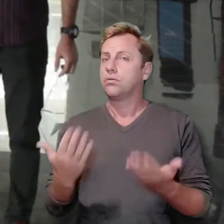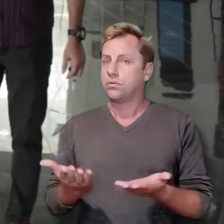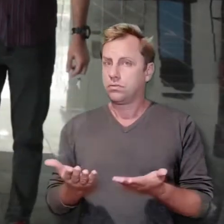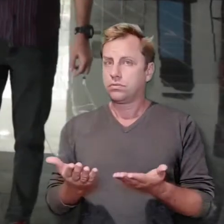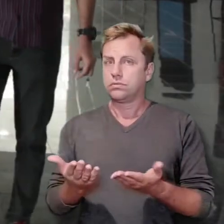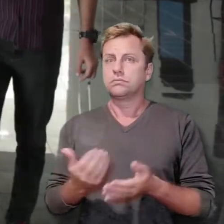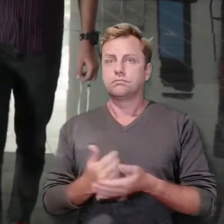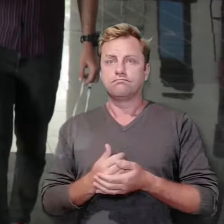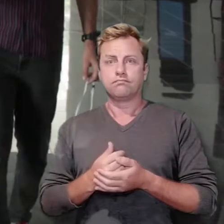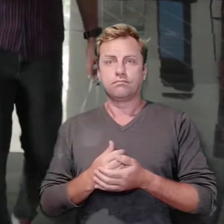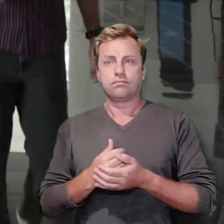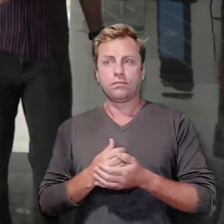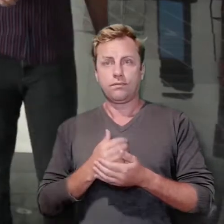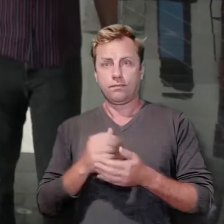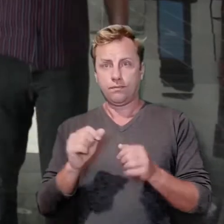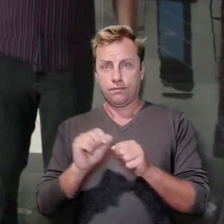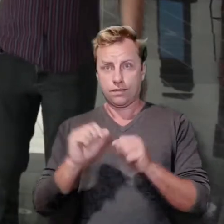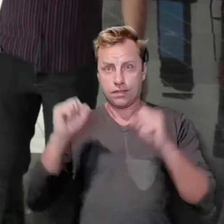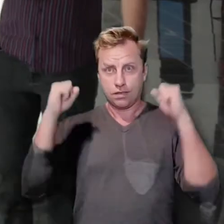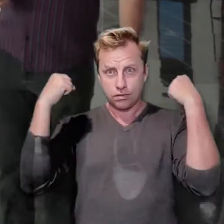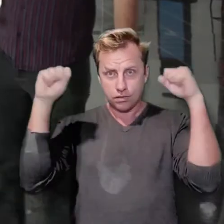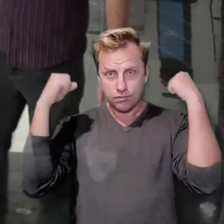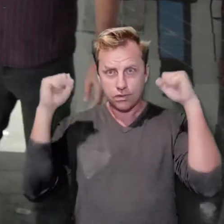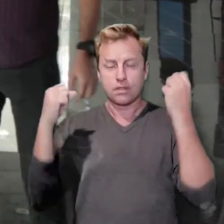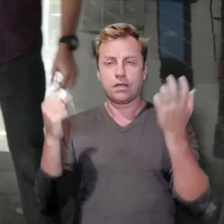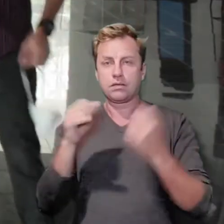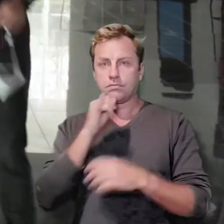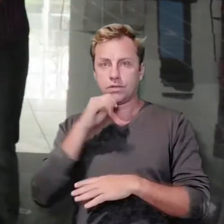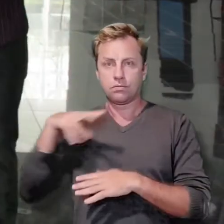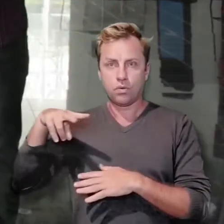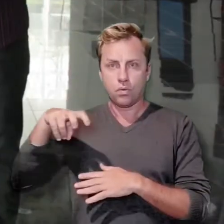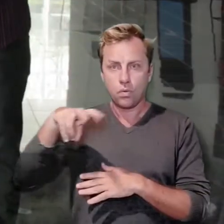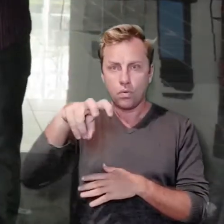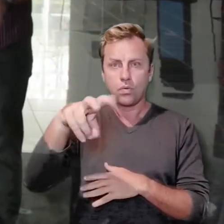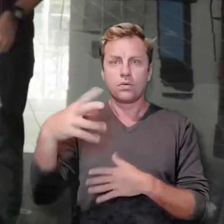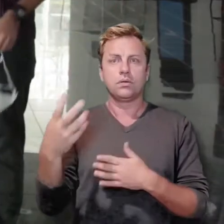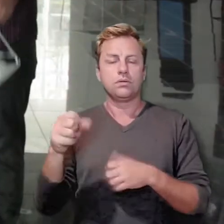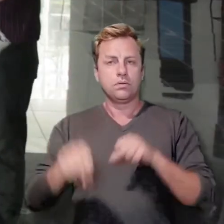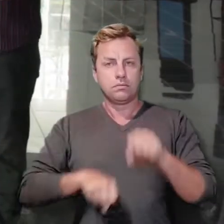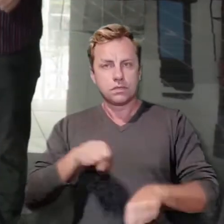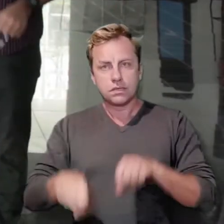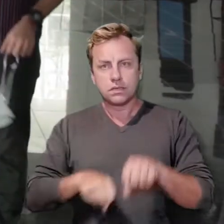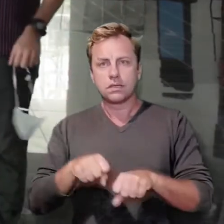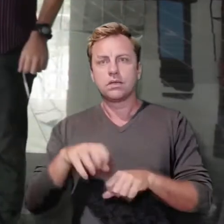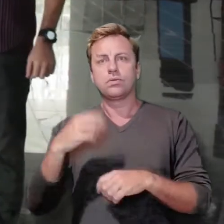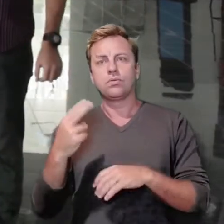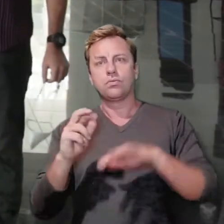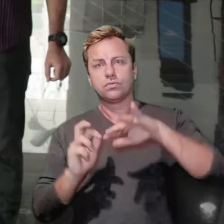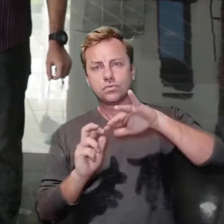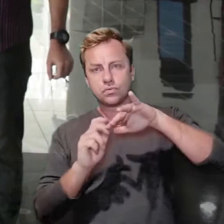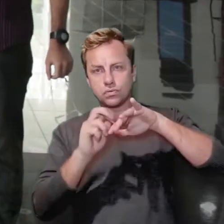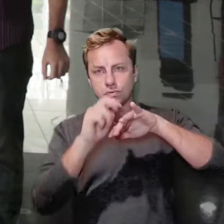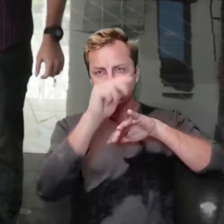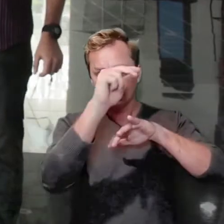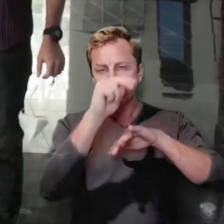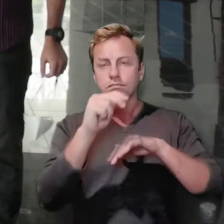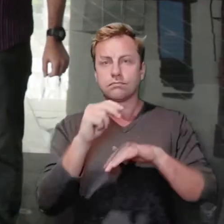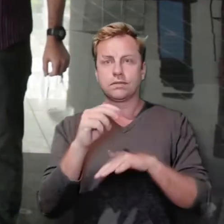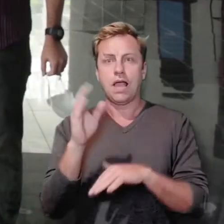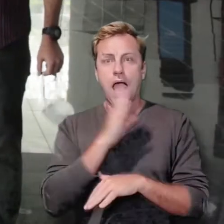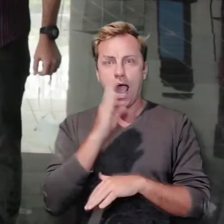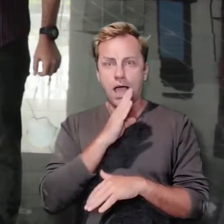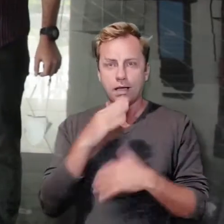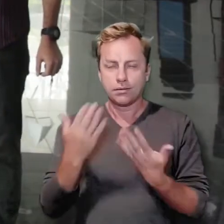Agora, quando nós fazemos um exercício físico, por exemplo, uma corrida ou uma bicicleta, ou subir uma